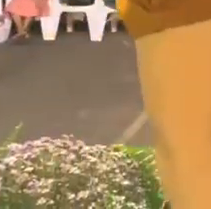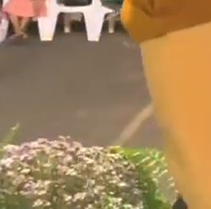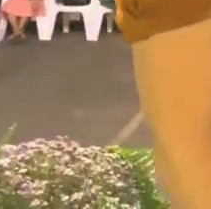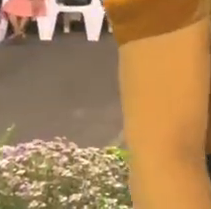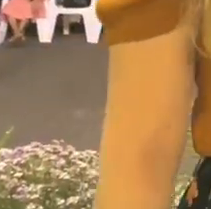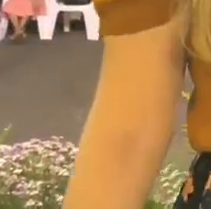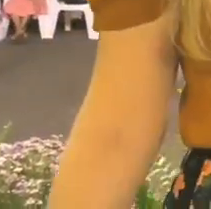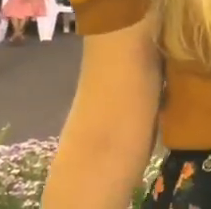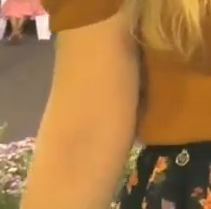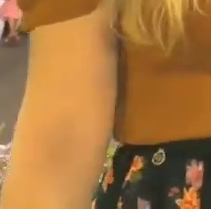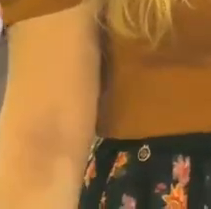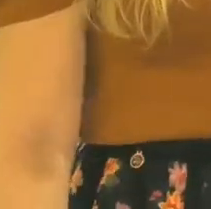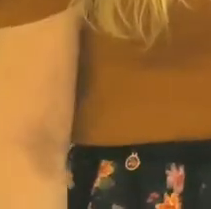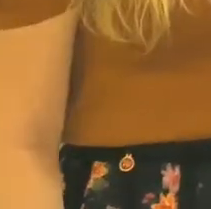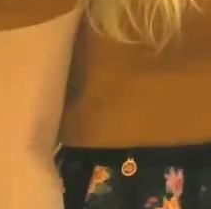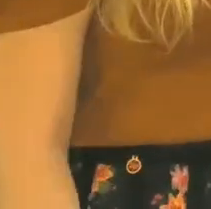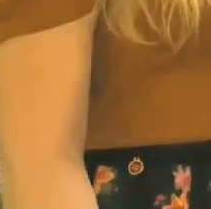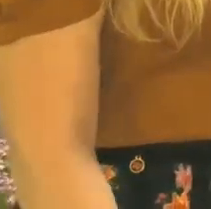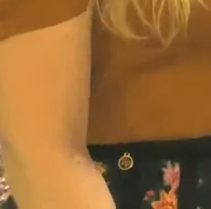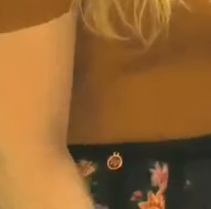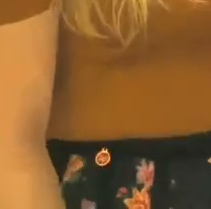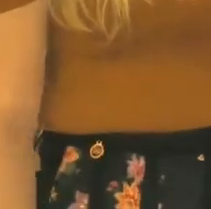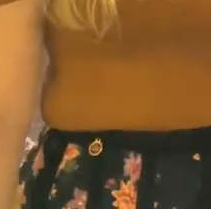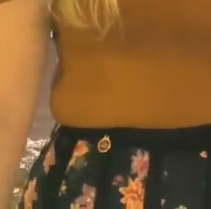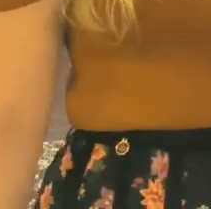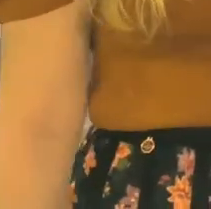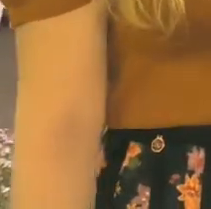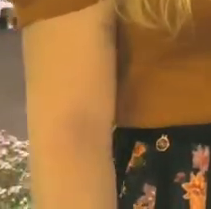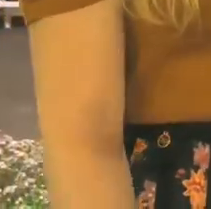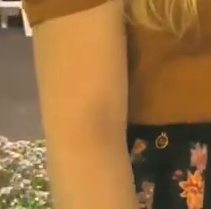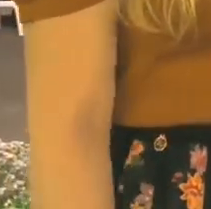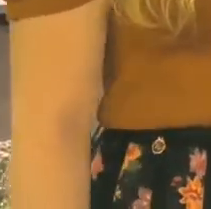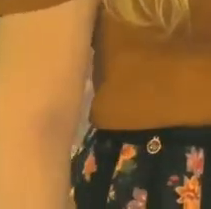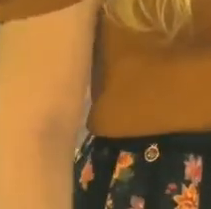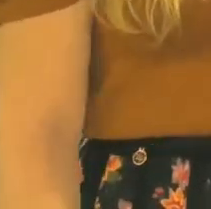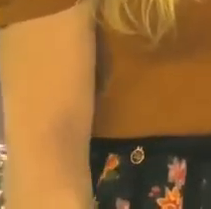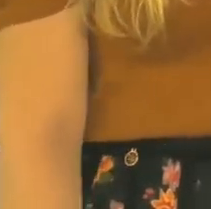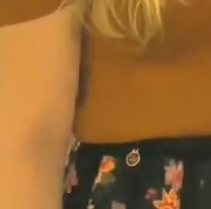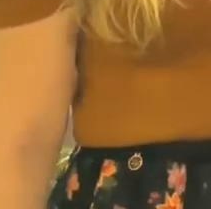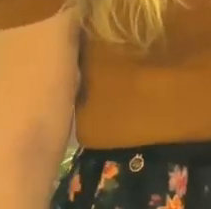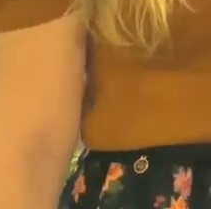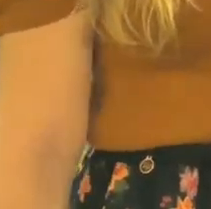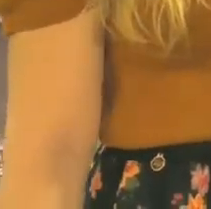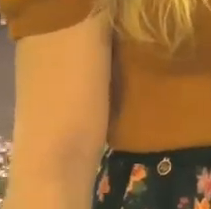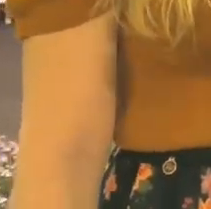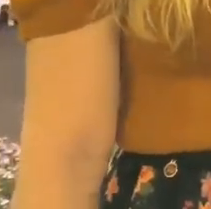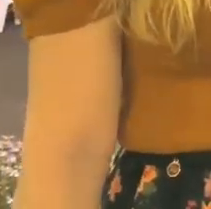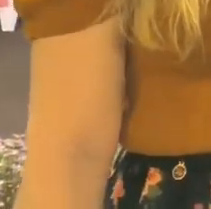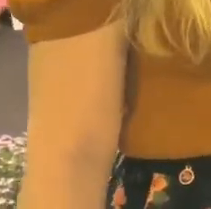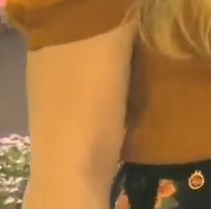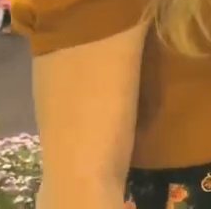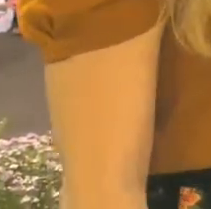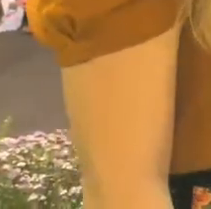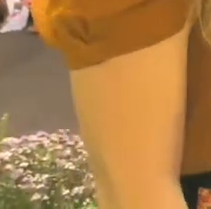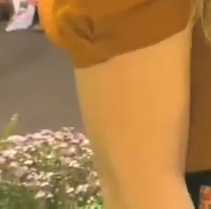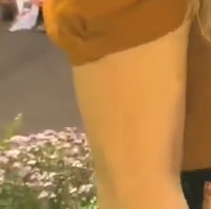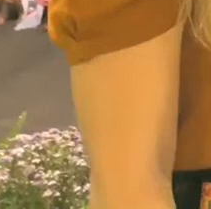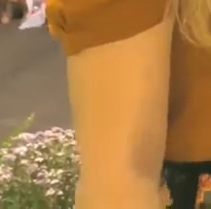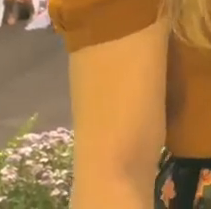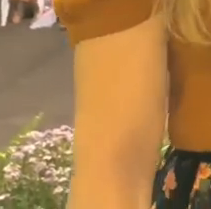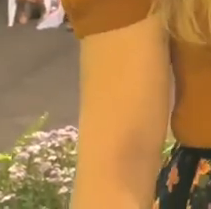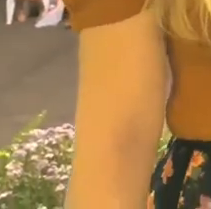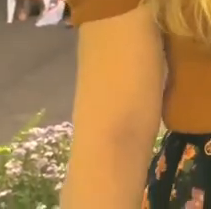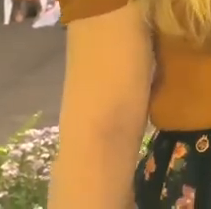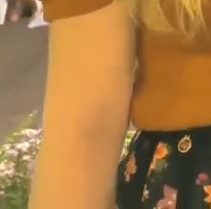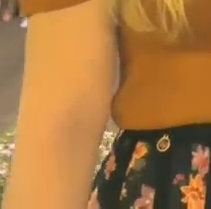dia acompanhando Com certeza ajuda essa mensagem a chegar em outras pessoas também mandou mensagem aqui para gente a Vanessa Alves